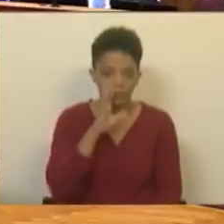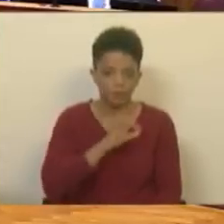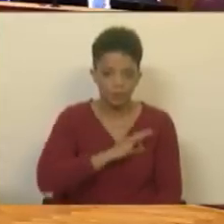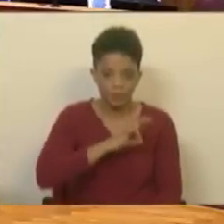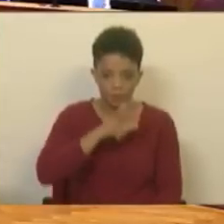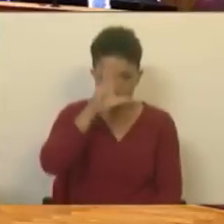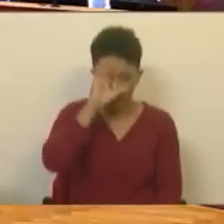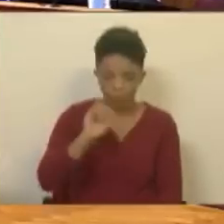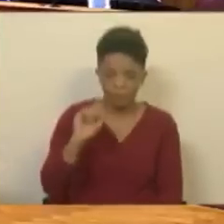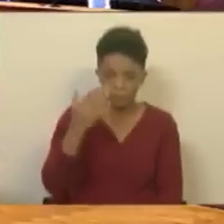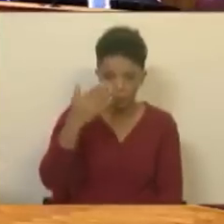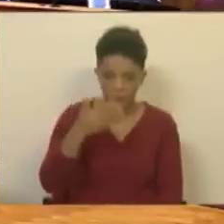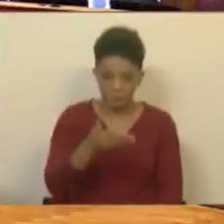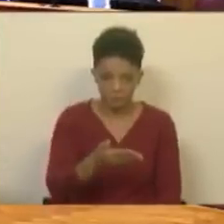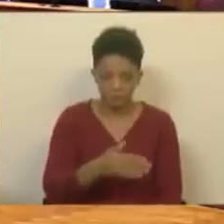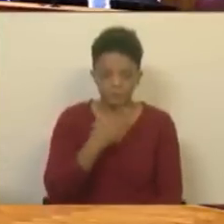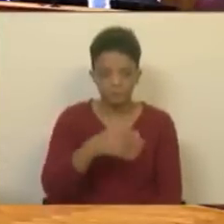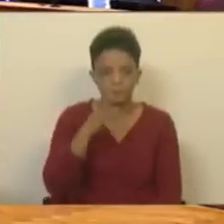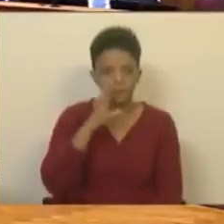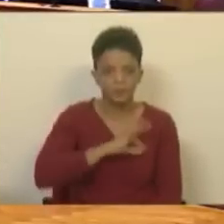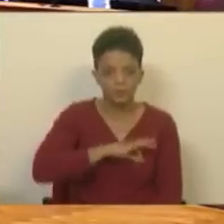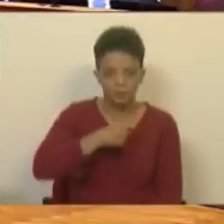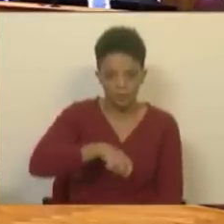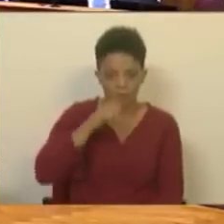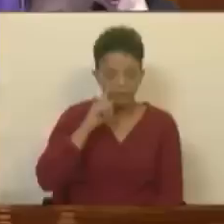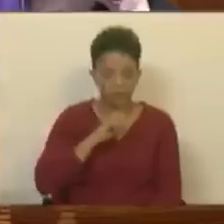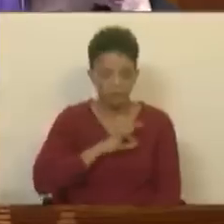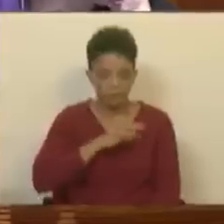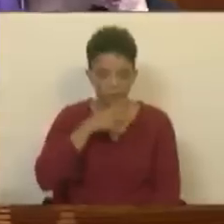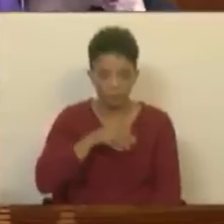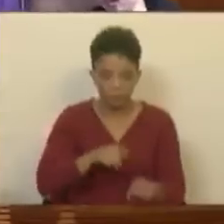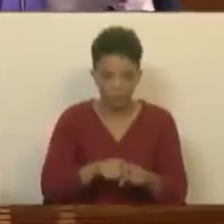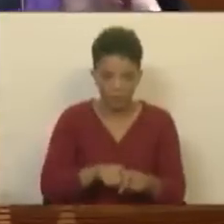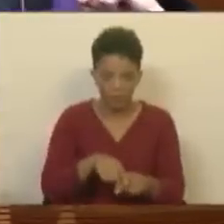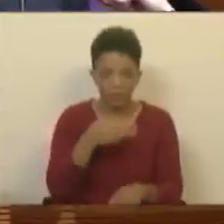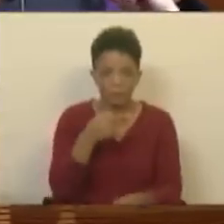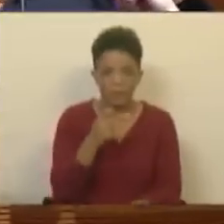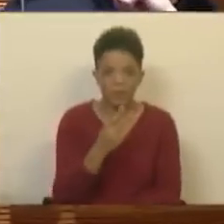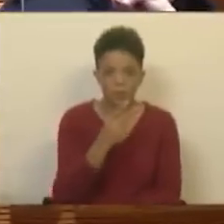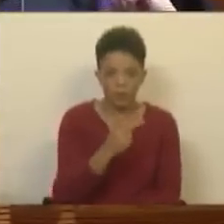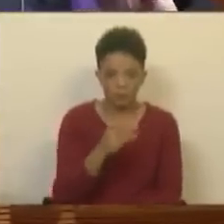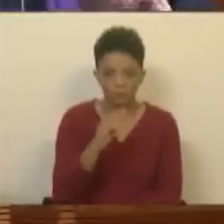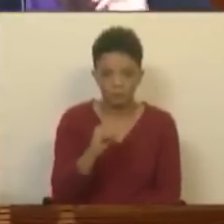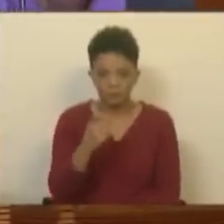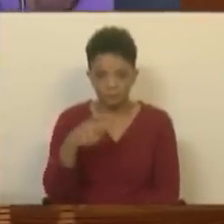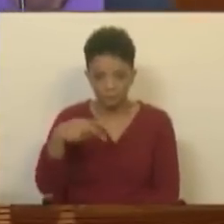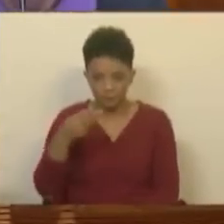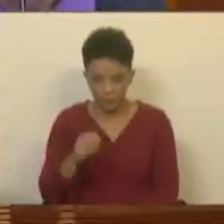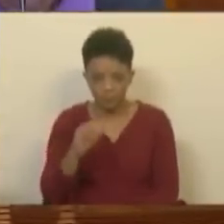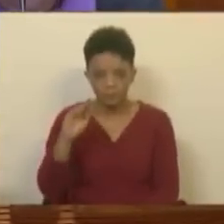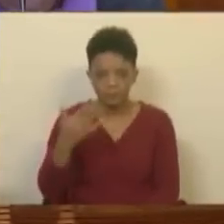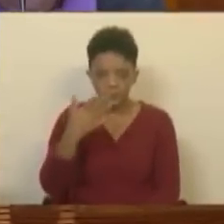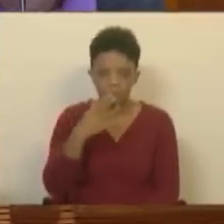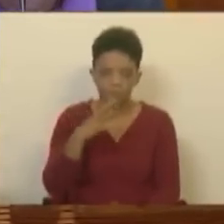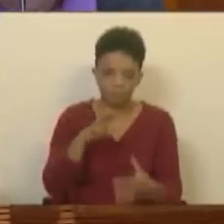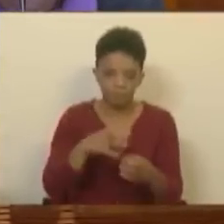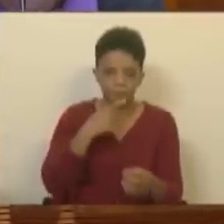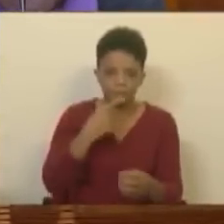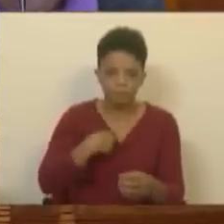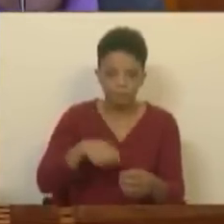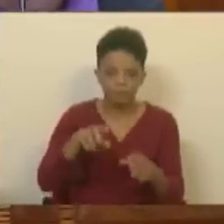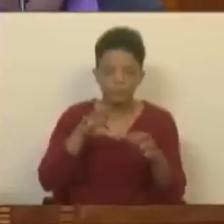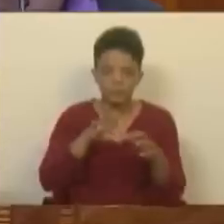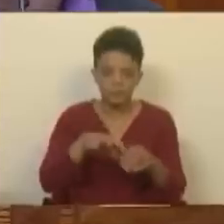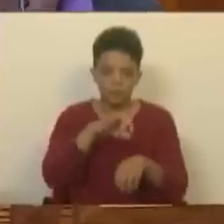Ministro obrigado senhor presidente Muito obrigado senhor deputada Paula Santos um lugar relativamente à questão das